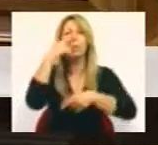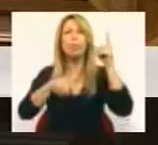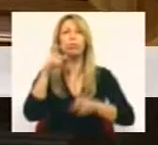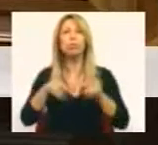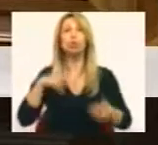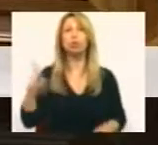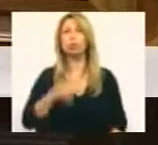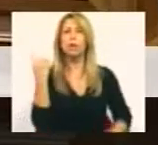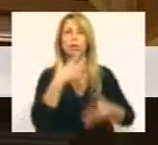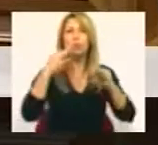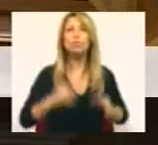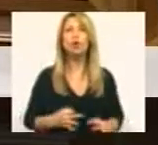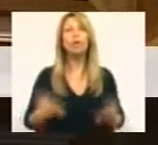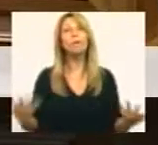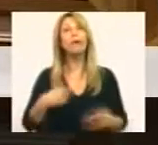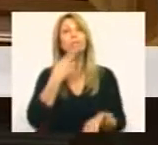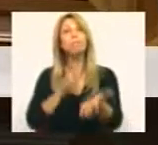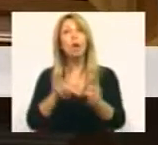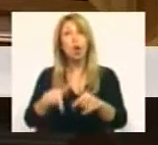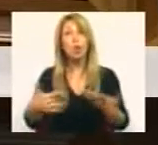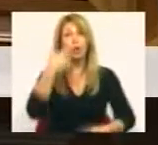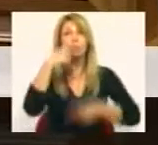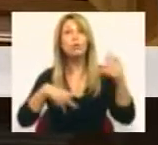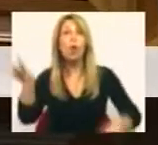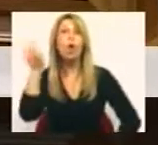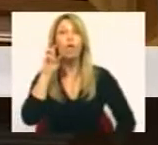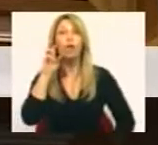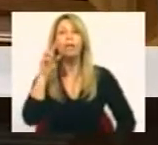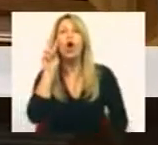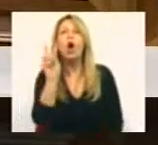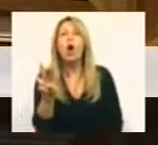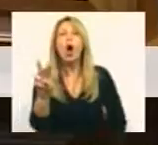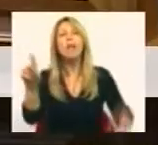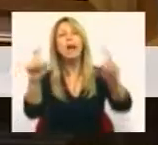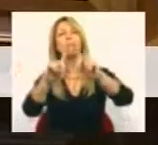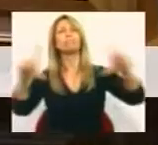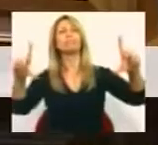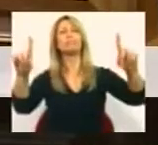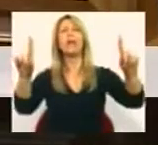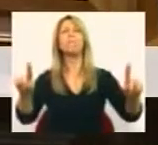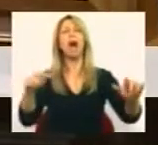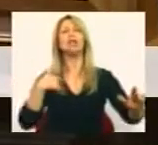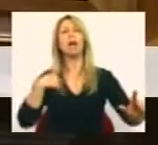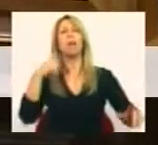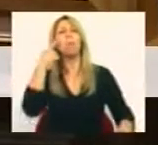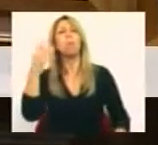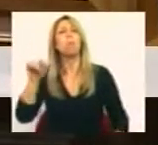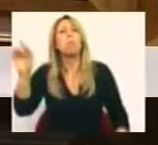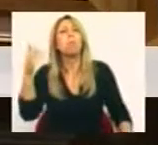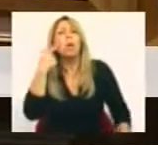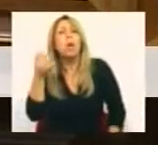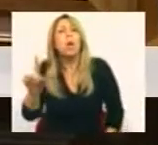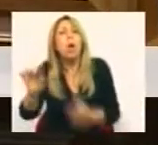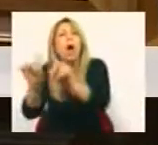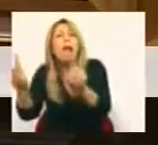os ouvintes olham para as imagens e, de facto, nem dão pela existência da caixa. E, portanto, isto é tudo uma questão de hábito,